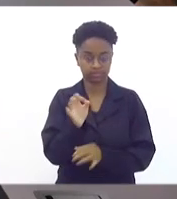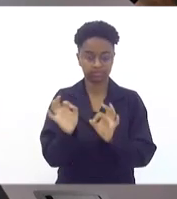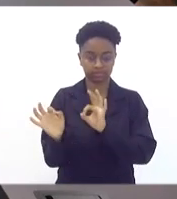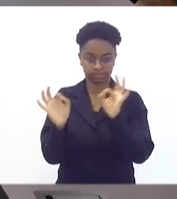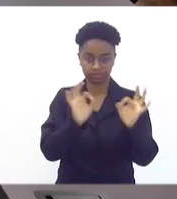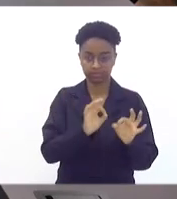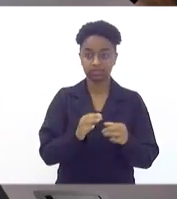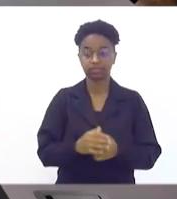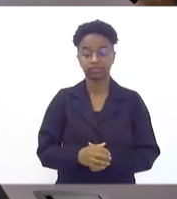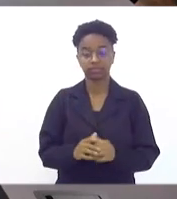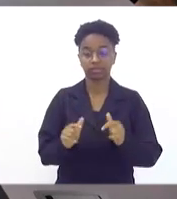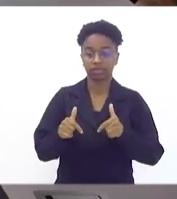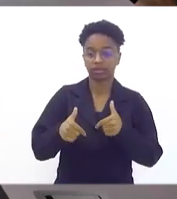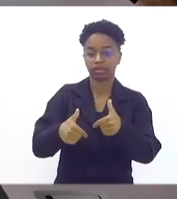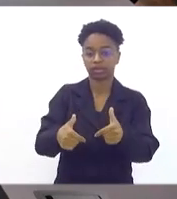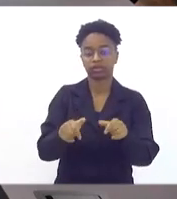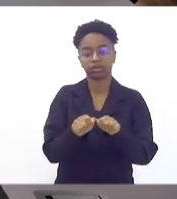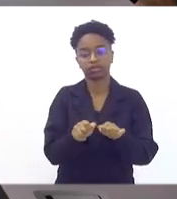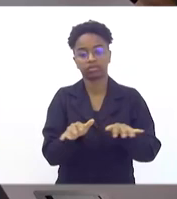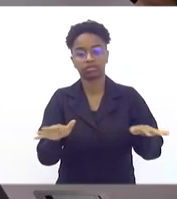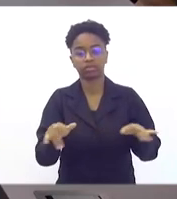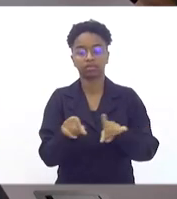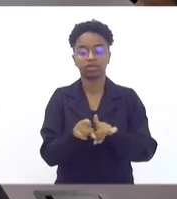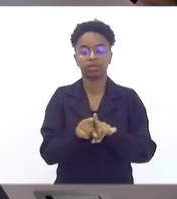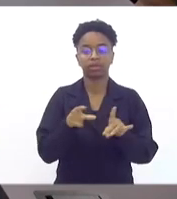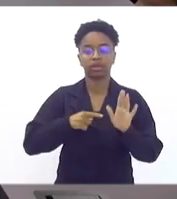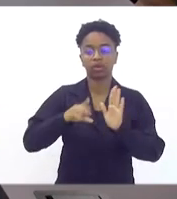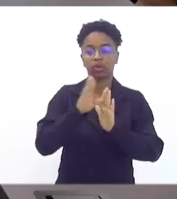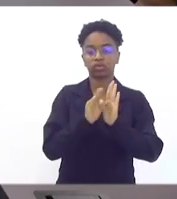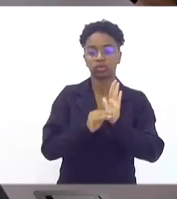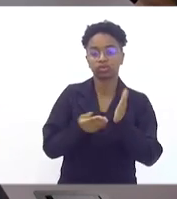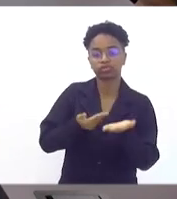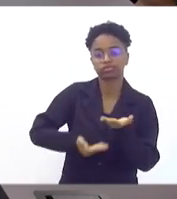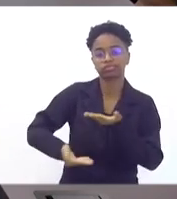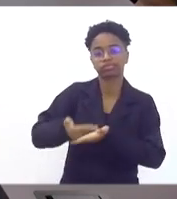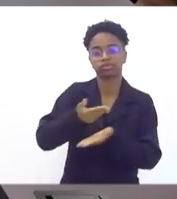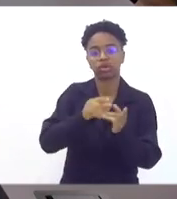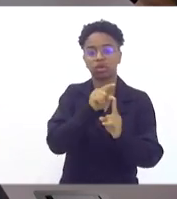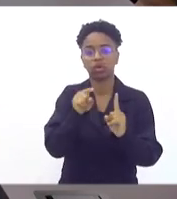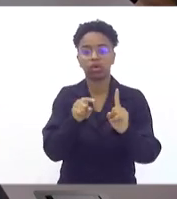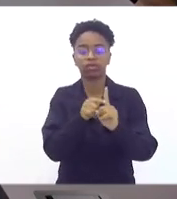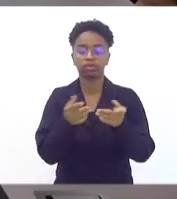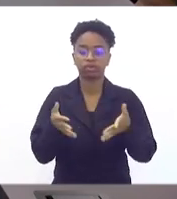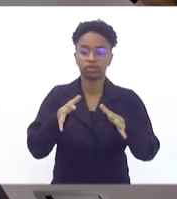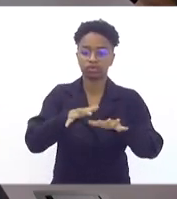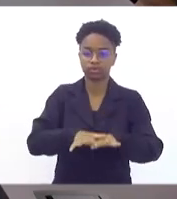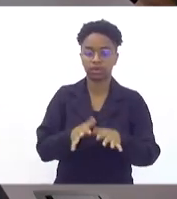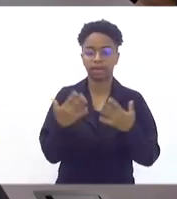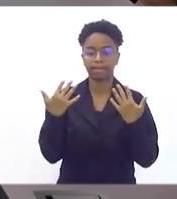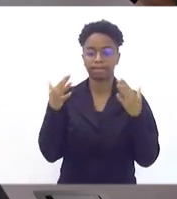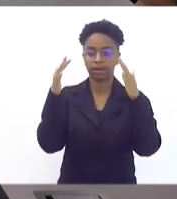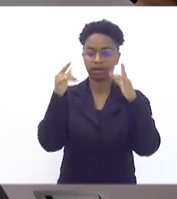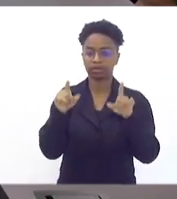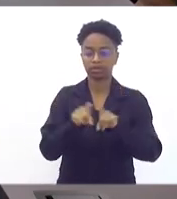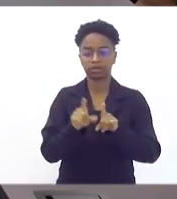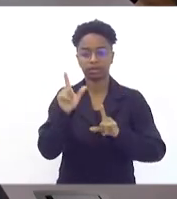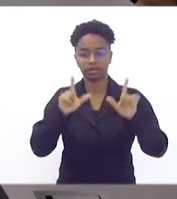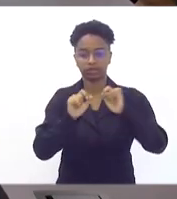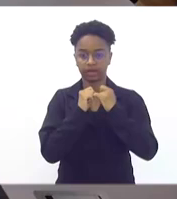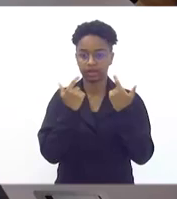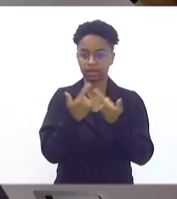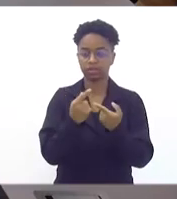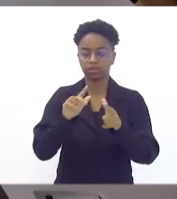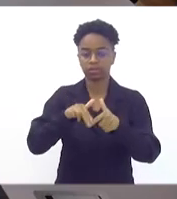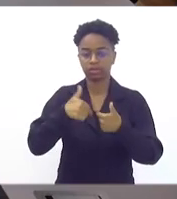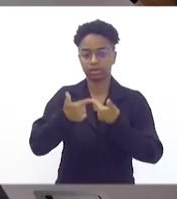expandindo a atuação tendo um conteúdo mais dinâmico mais objetivo mais inclusivo parabenizar a TV Alerta pelo